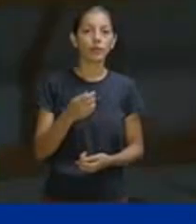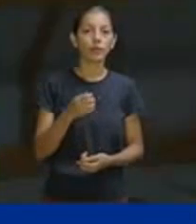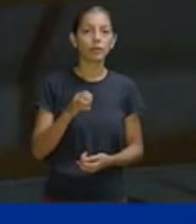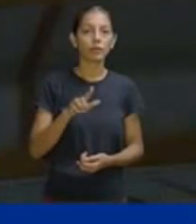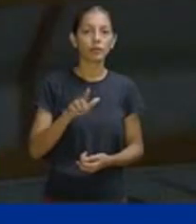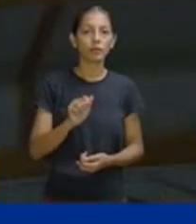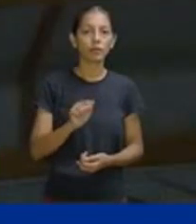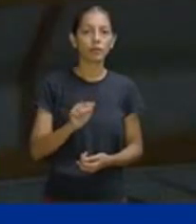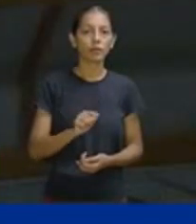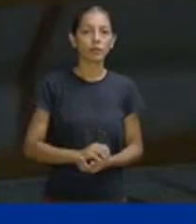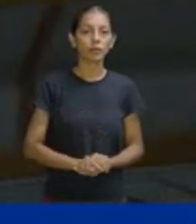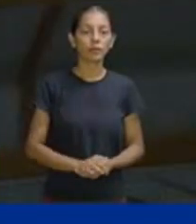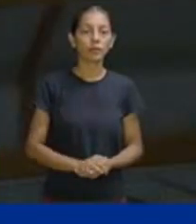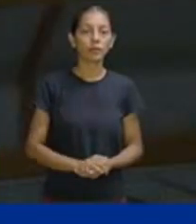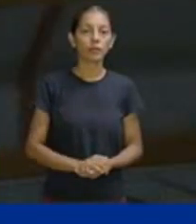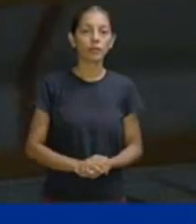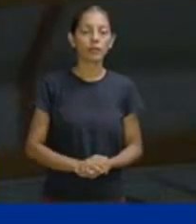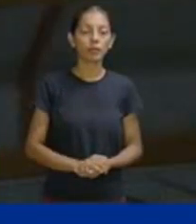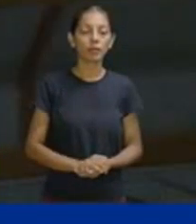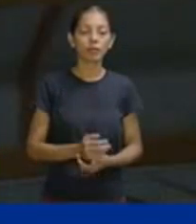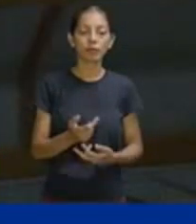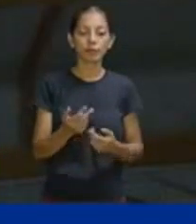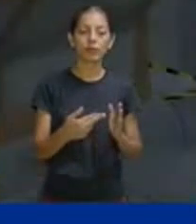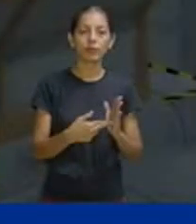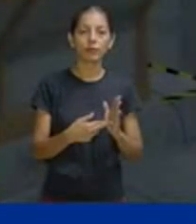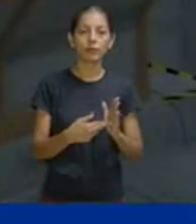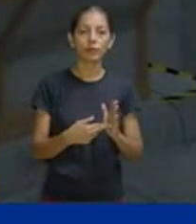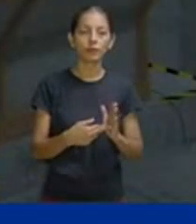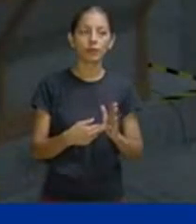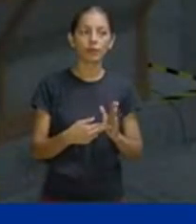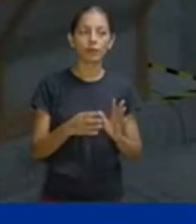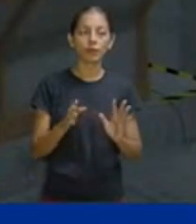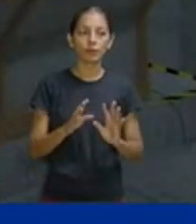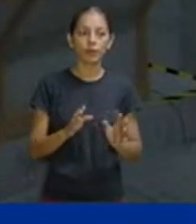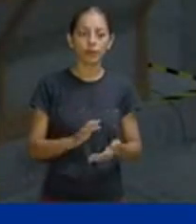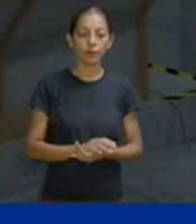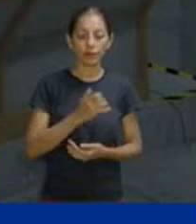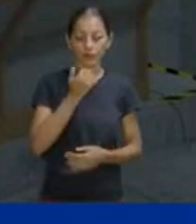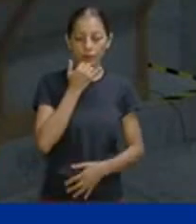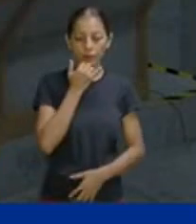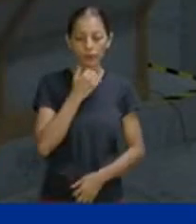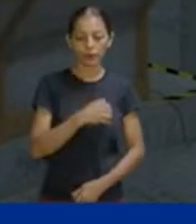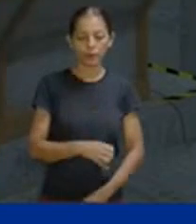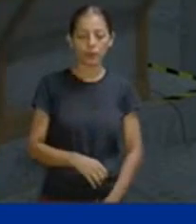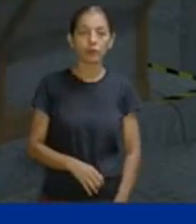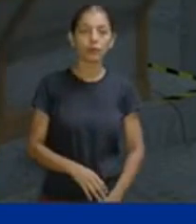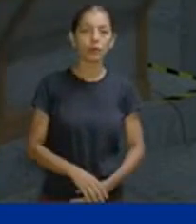Santos. Com o relator, presidente. Desculpa, só...